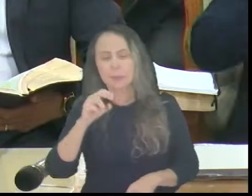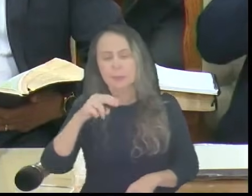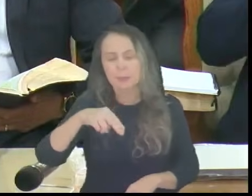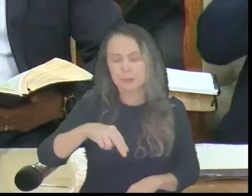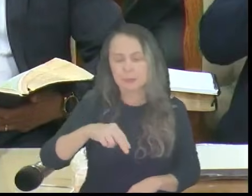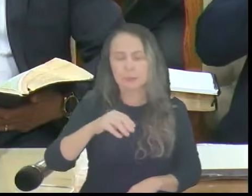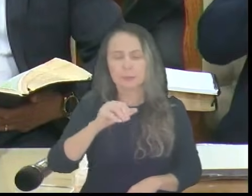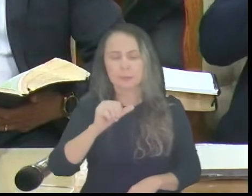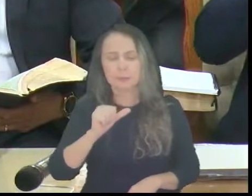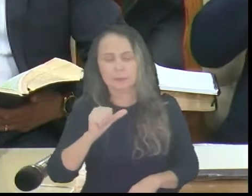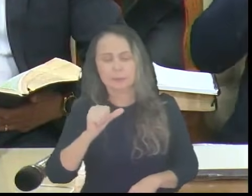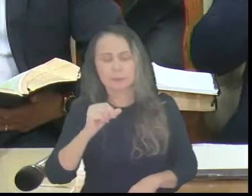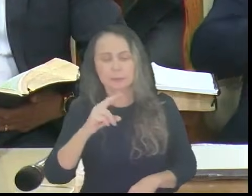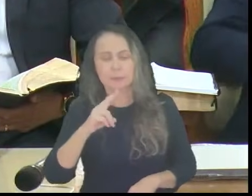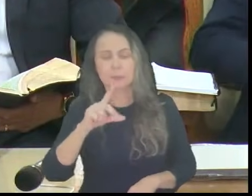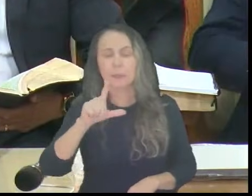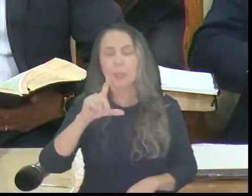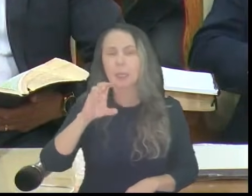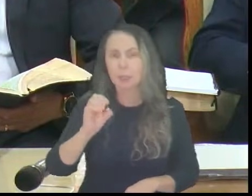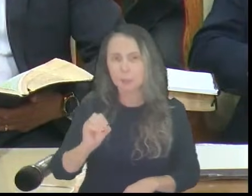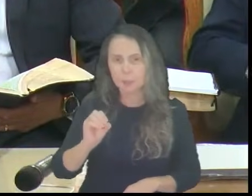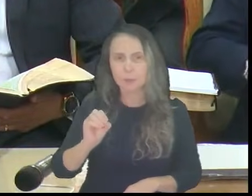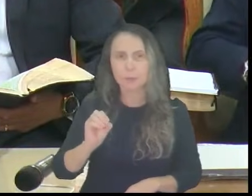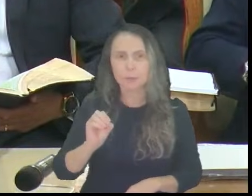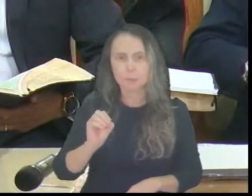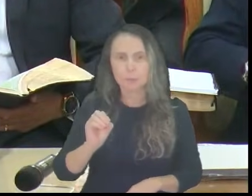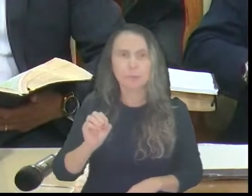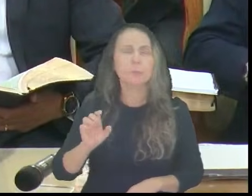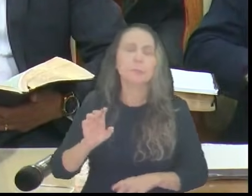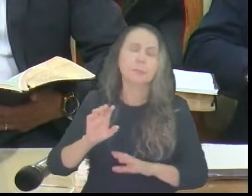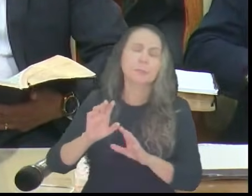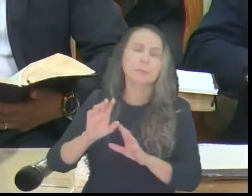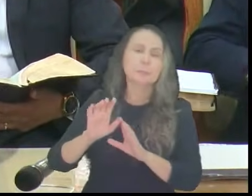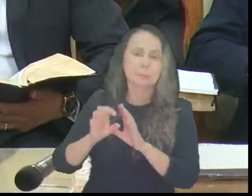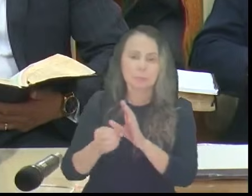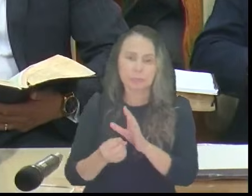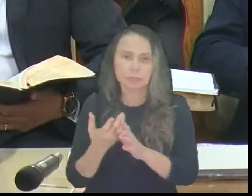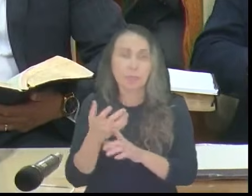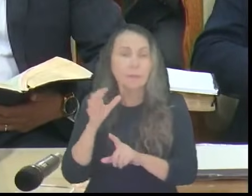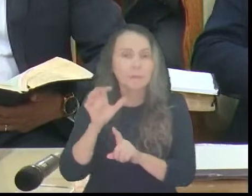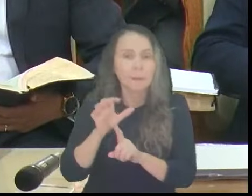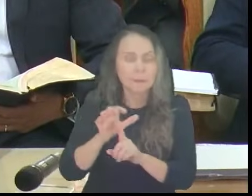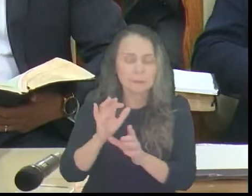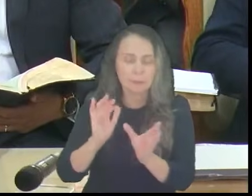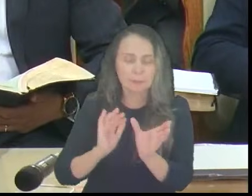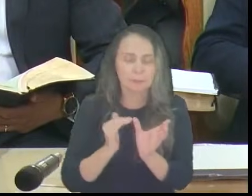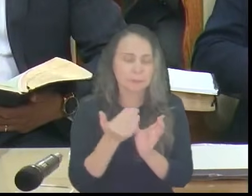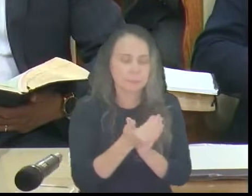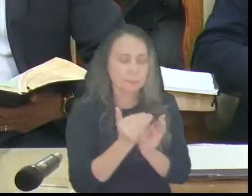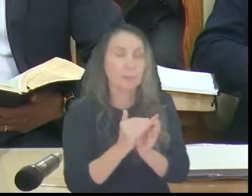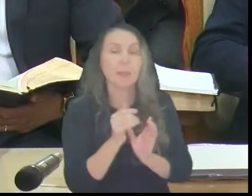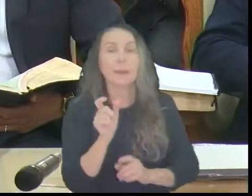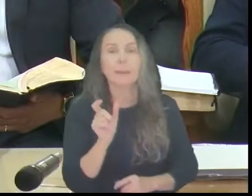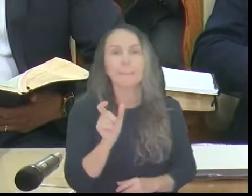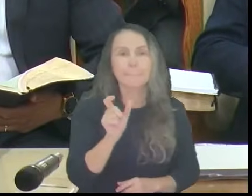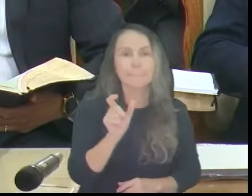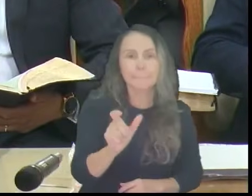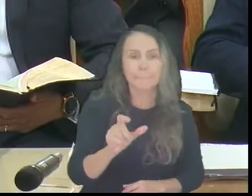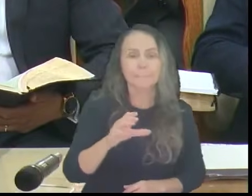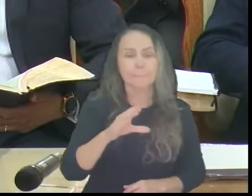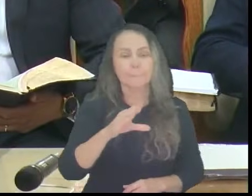vem de cena, de onde vem a palavra ceia. É porque a janta da noite era